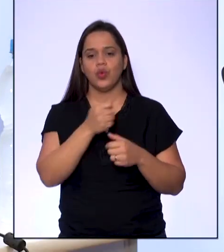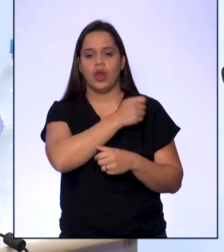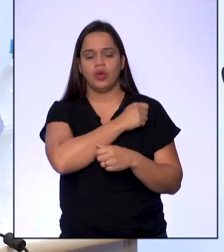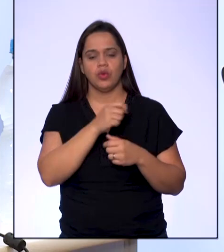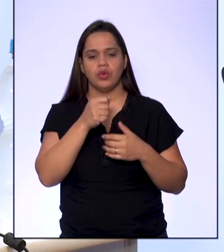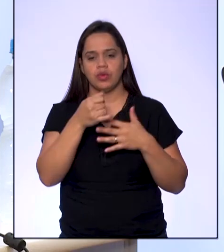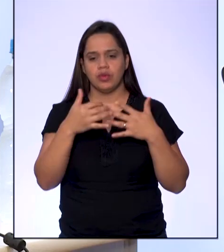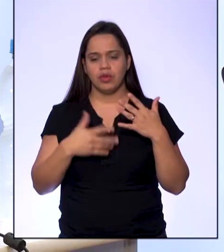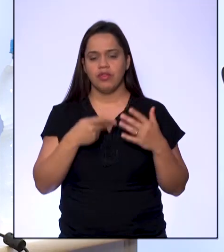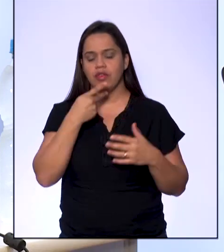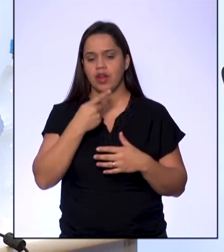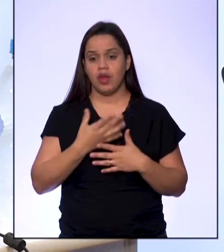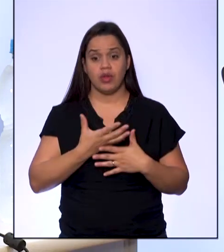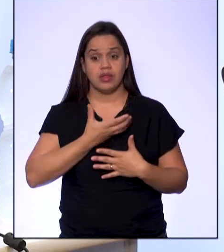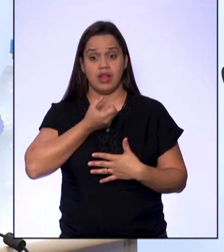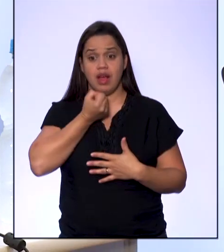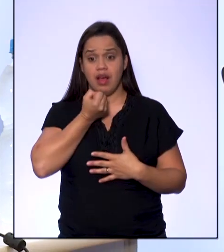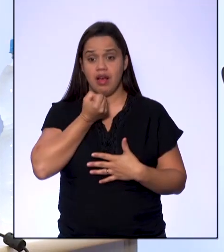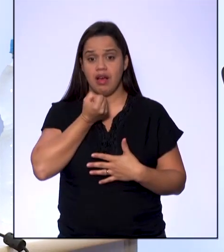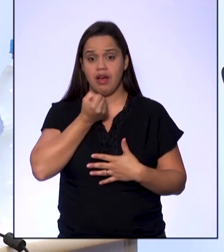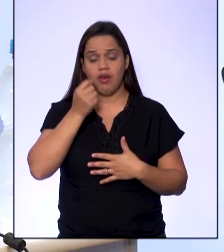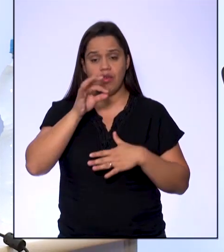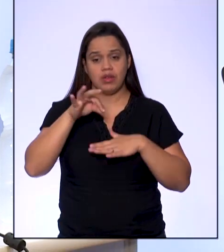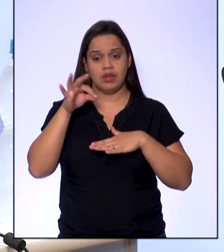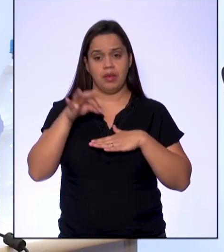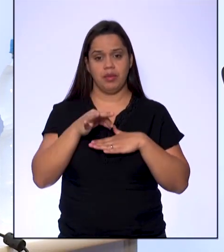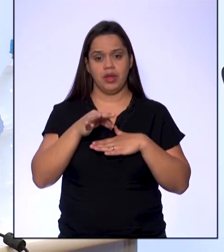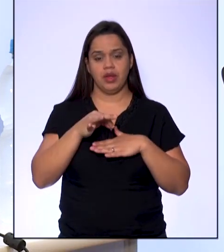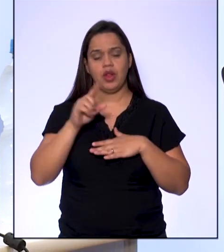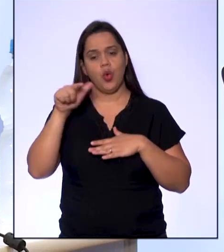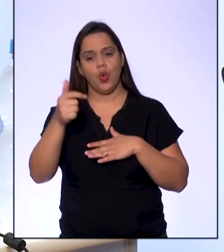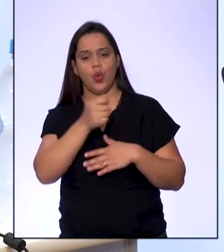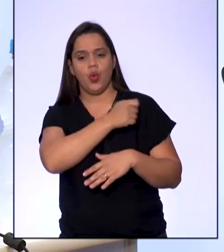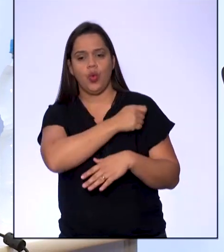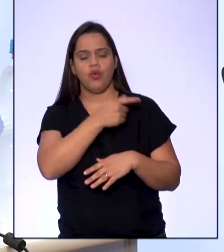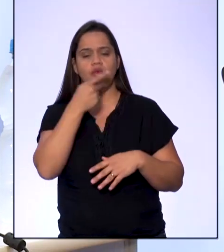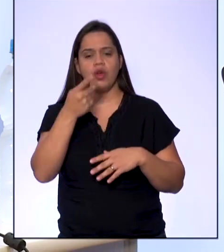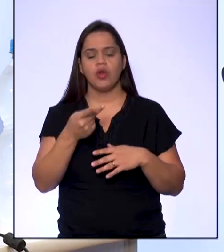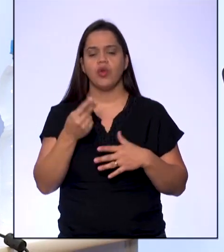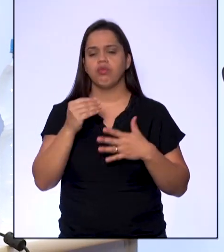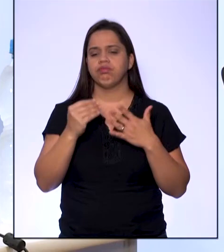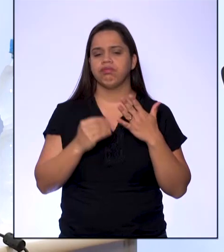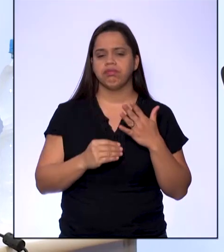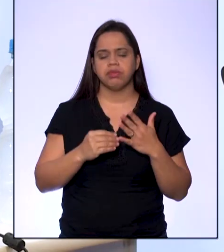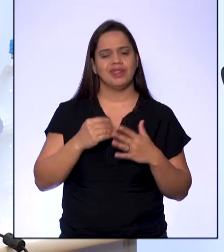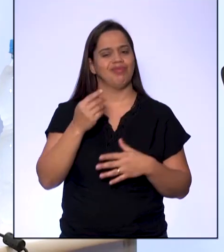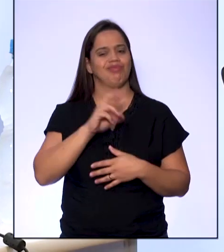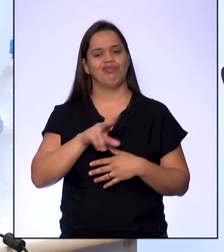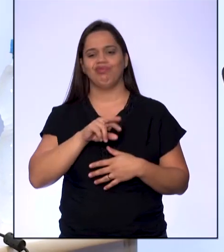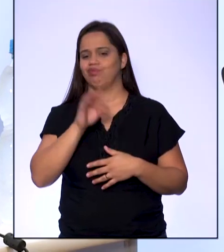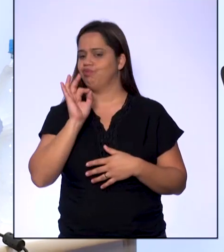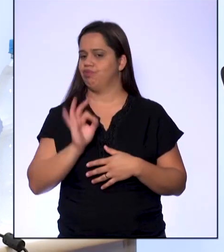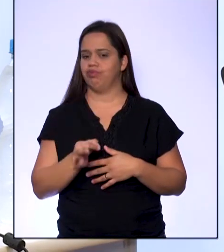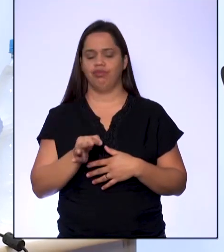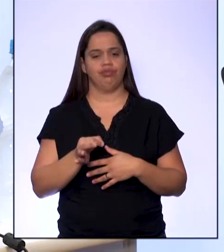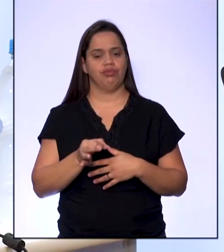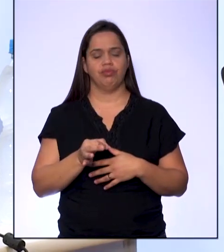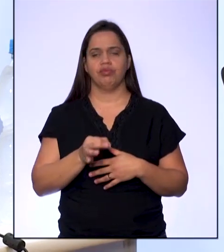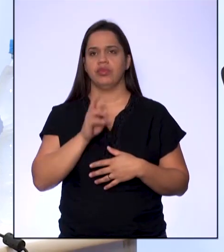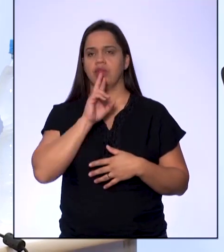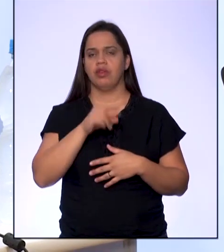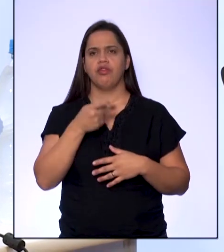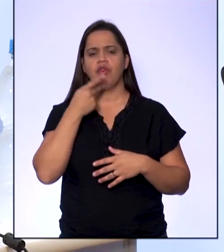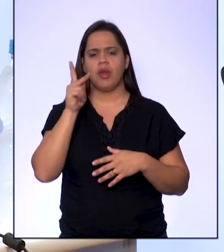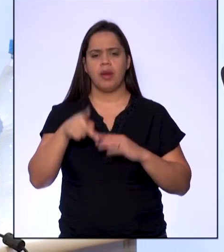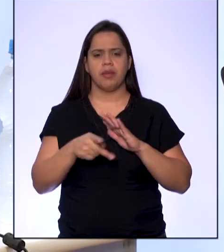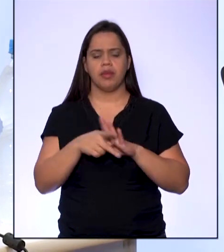Giovana, horrível. Júlia, eu acho muito triste e preocupante. A Heloísa, que isso não é certo. E a da Viane, que é um